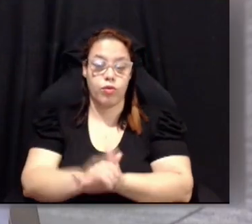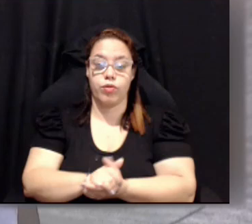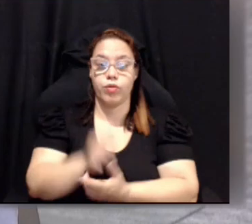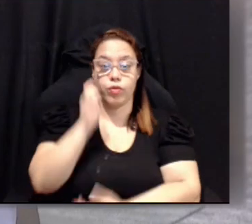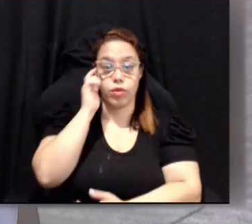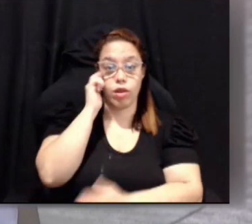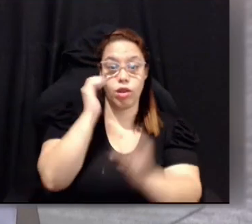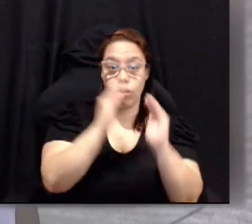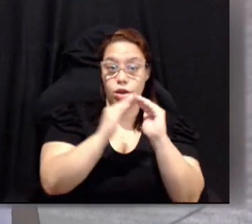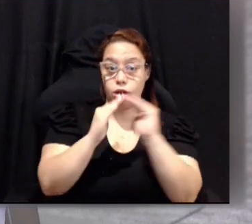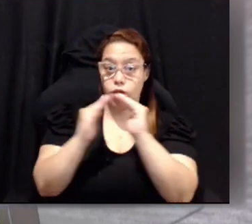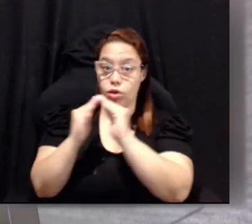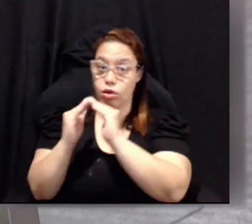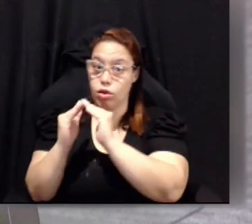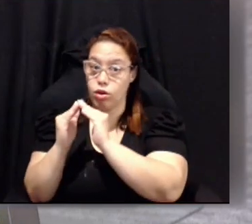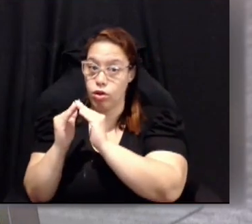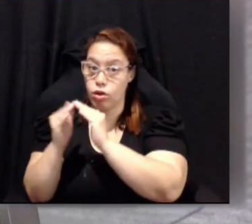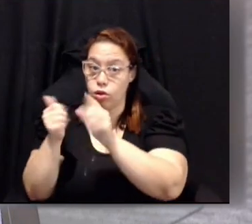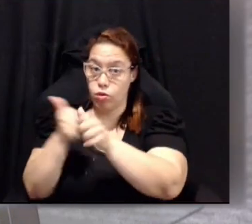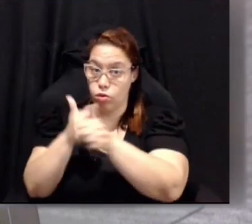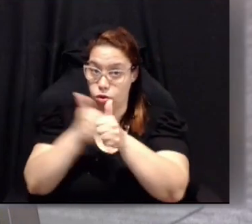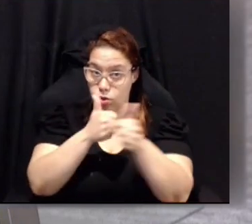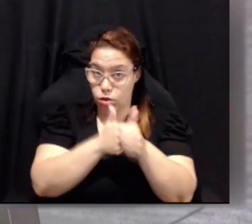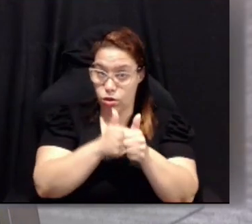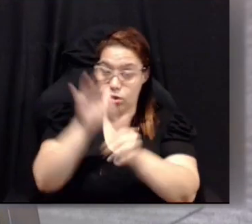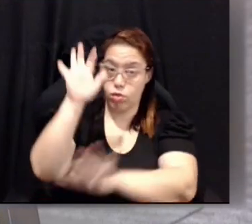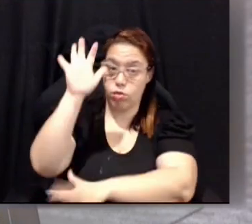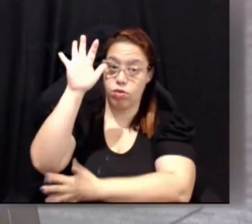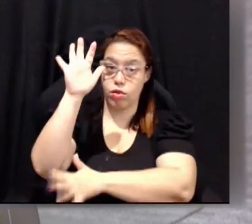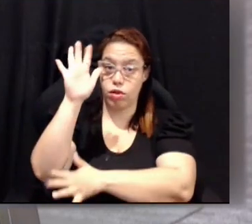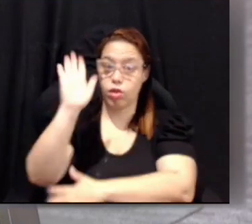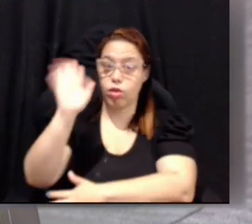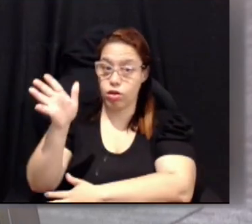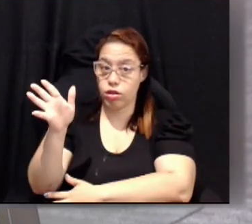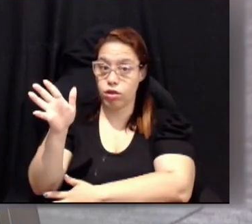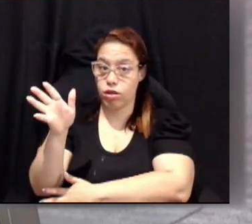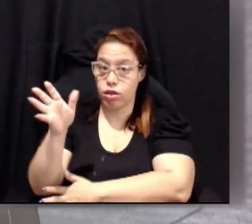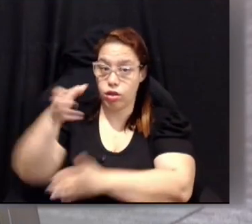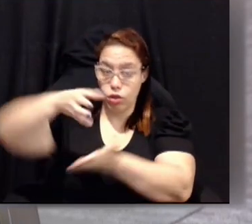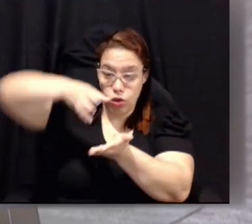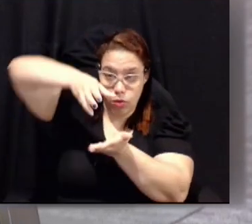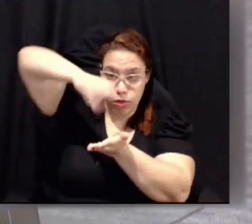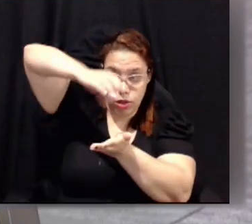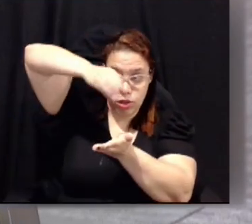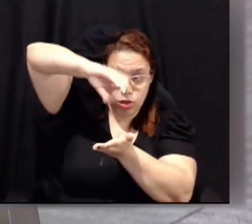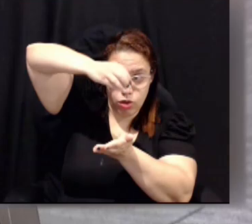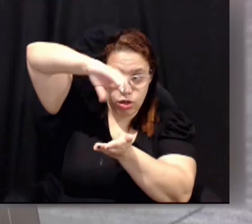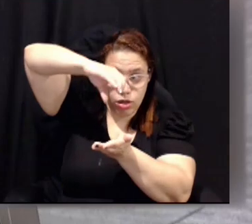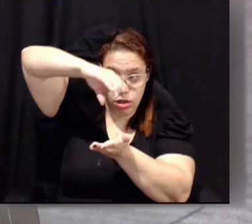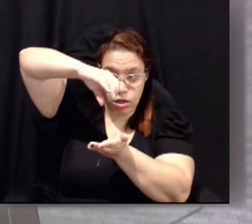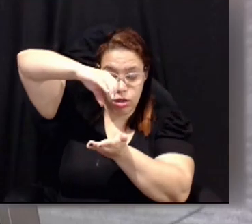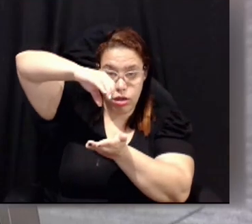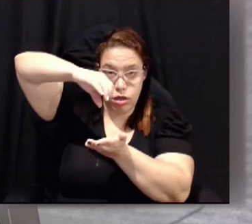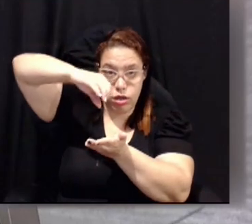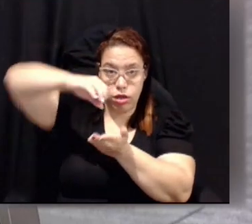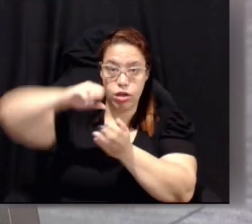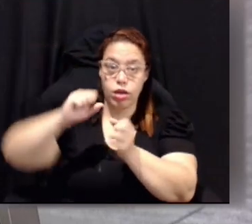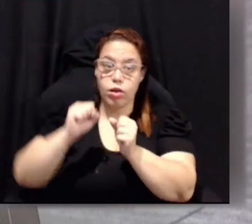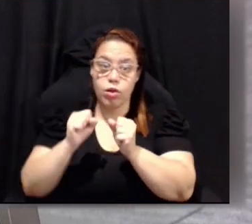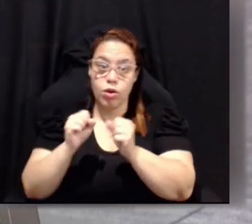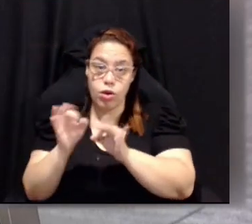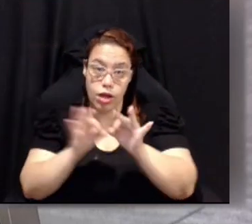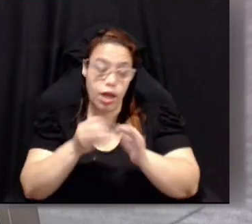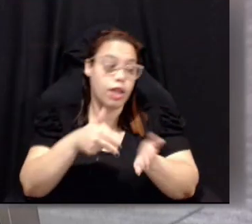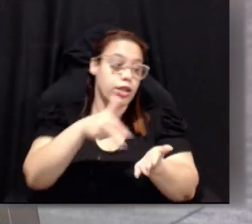muitas residências próximas a essas praças já deixam ali uma torneira já preparada. À disposição ali. Né?